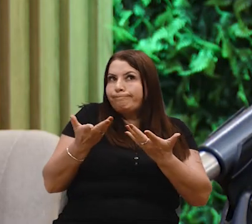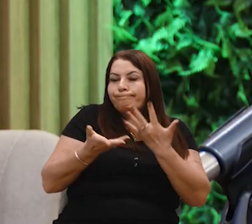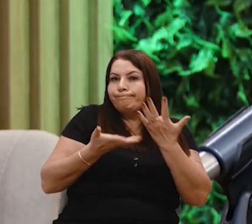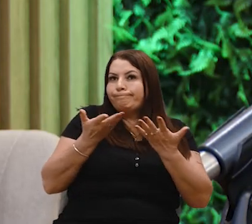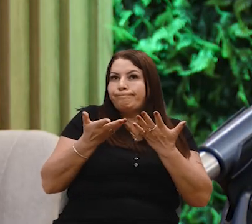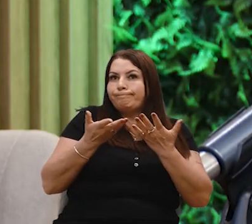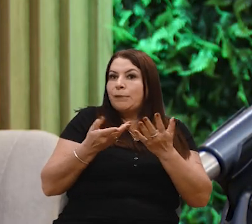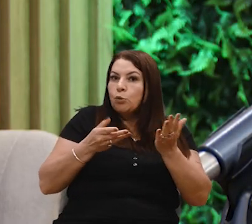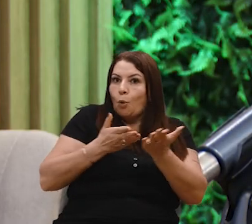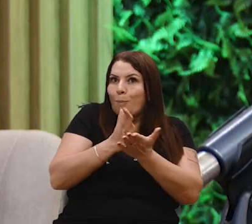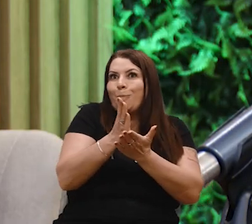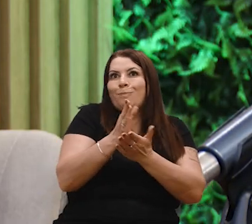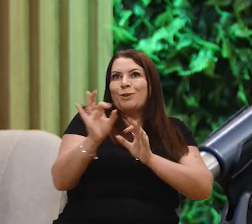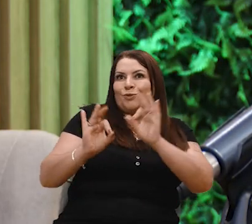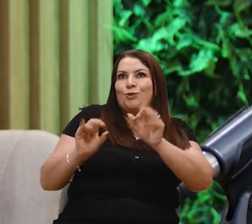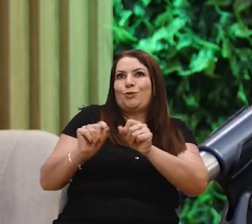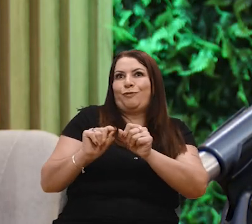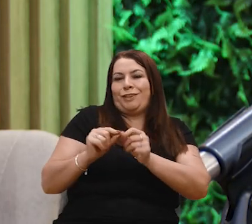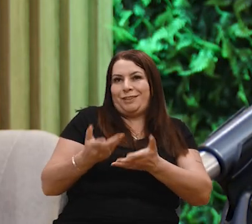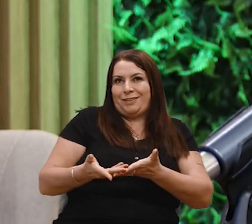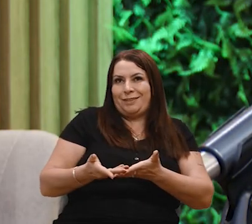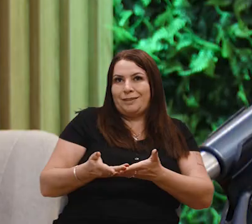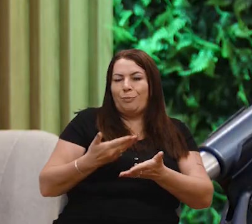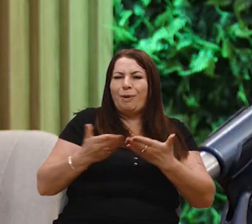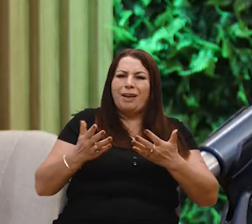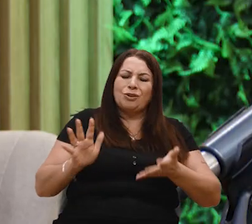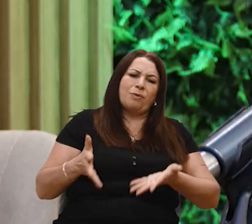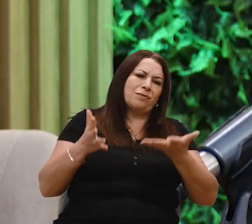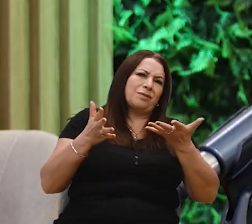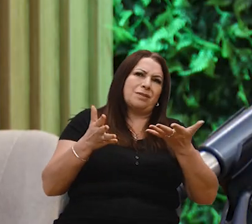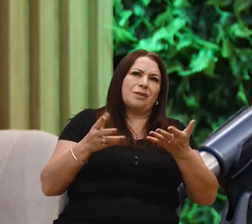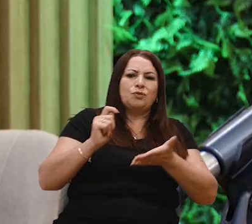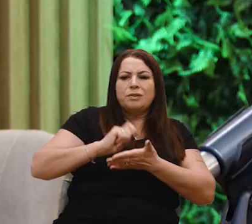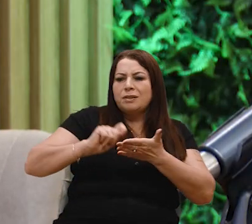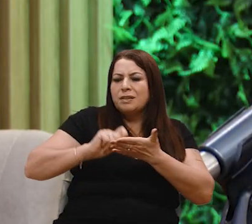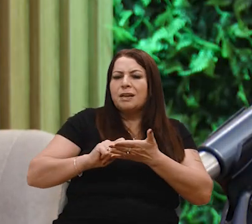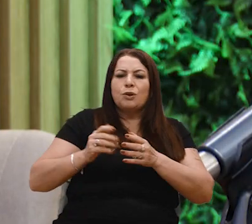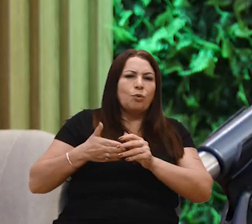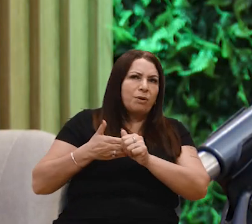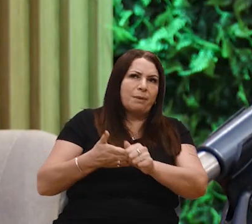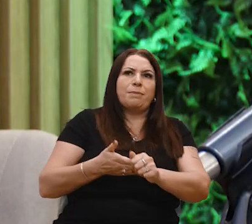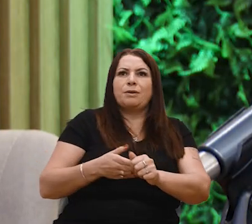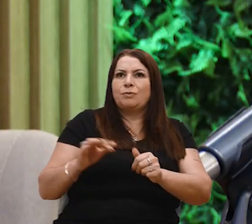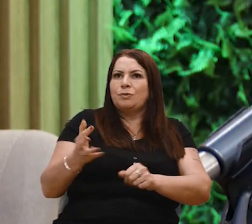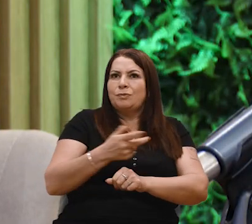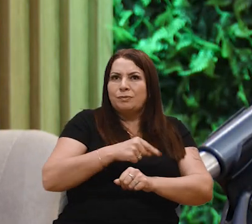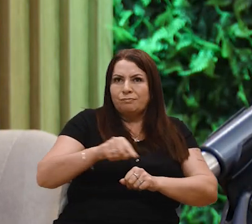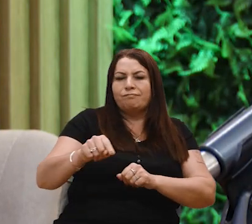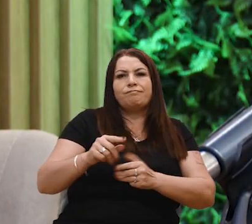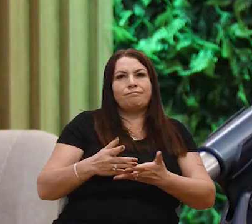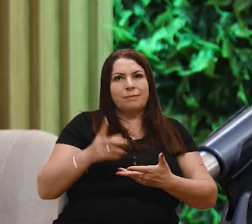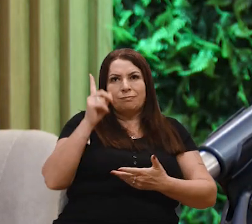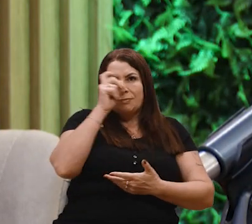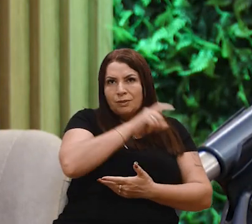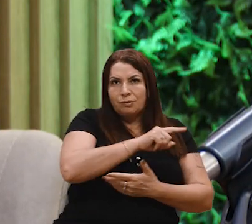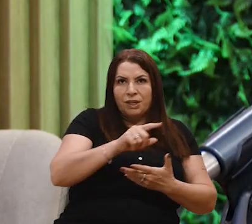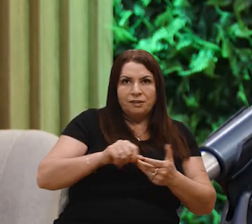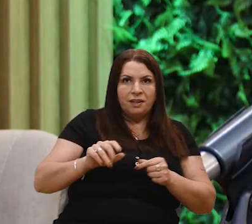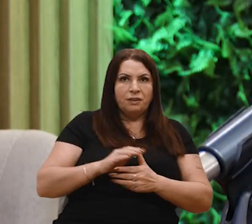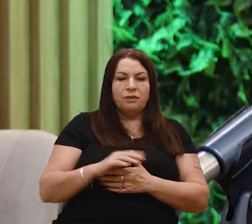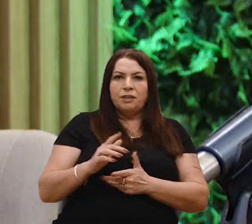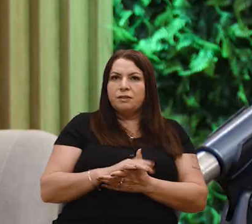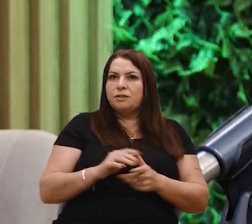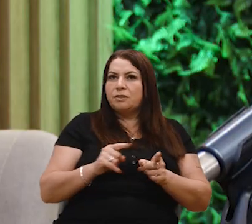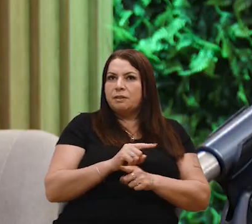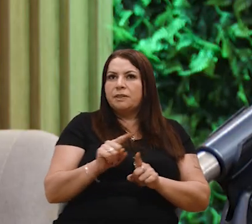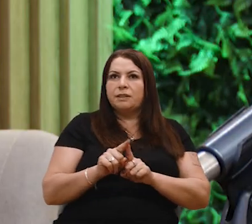aluno não executa, então tu já perde a tua motivação da prescrição, do acompanhamento, em todo esse contexto. Então é muito difícil,